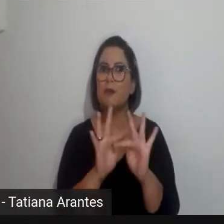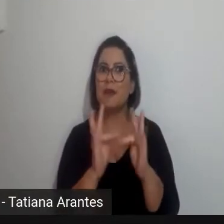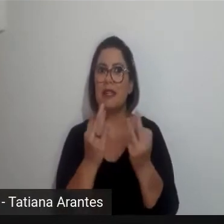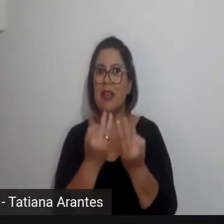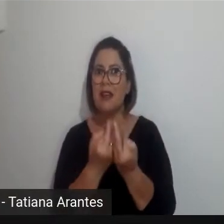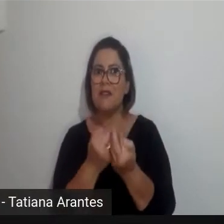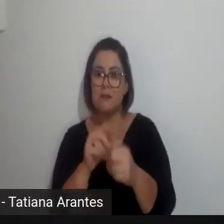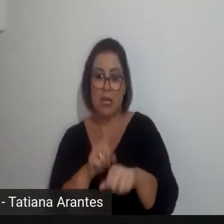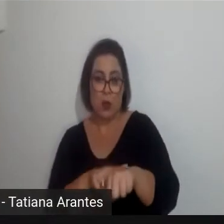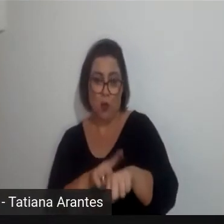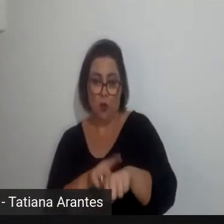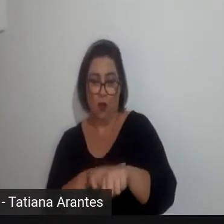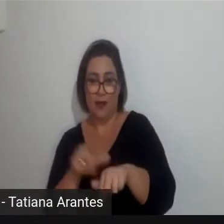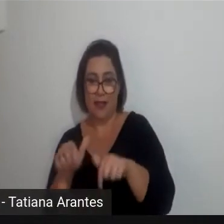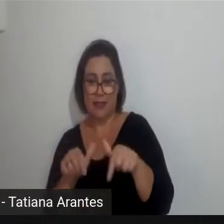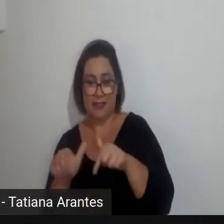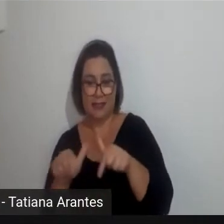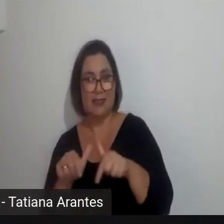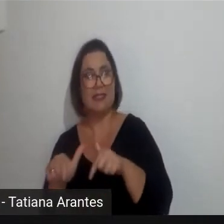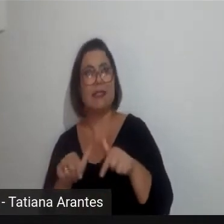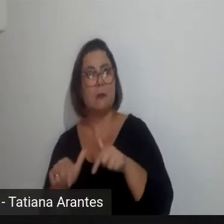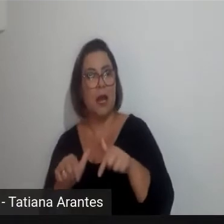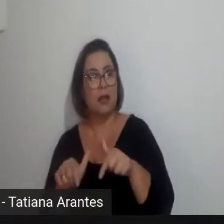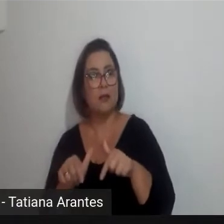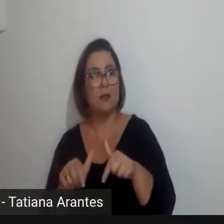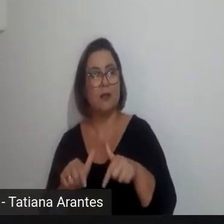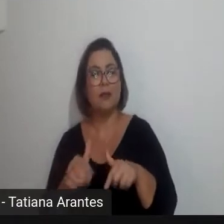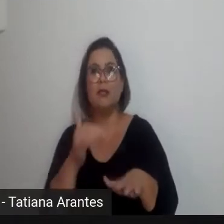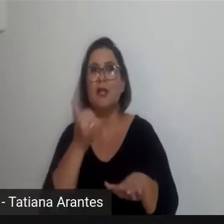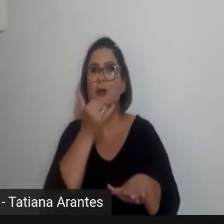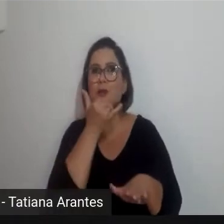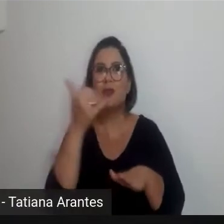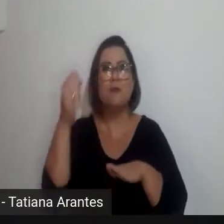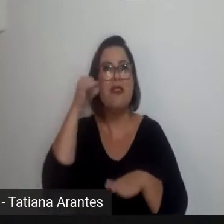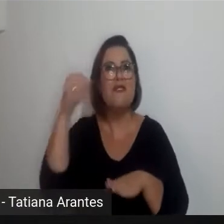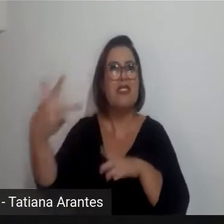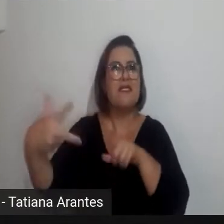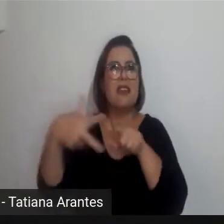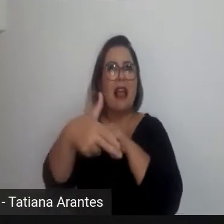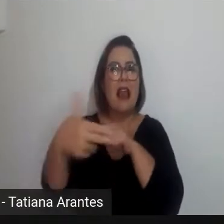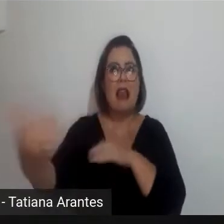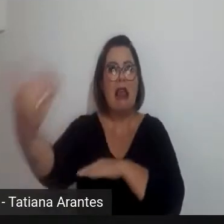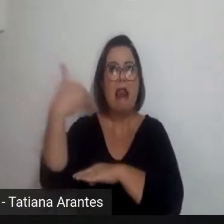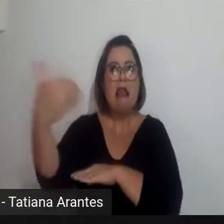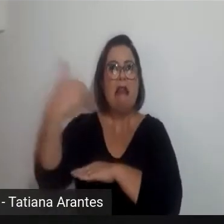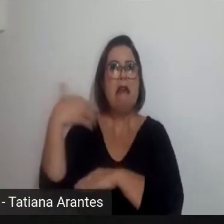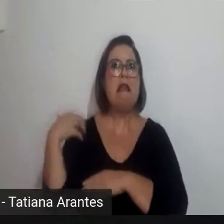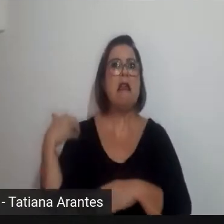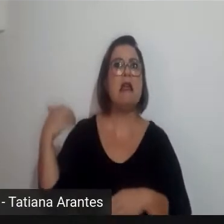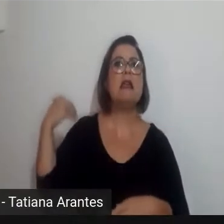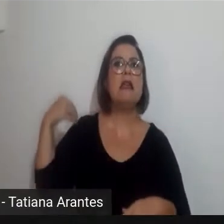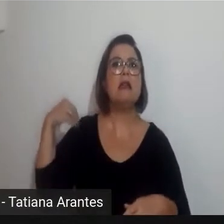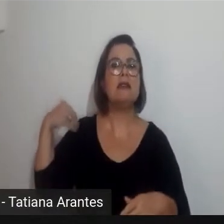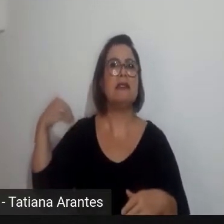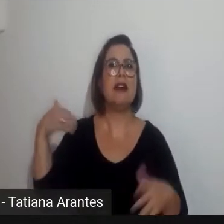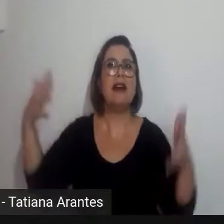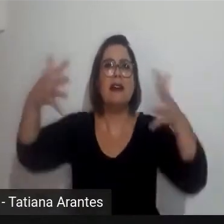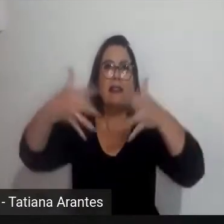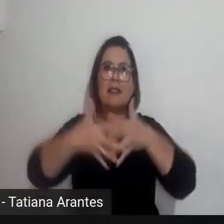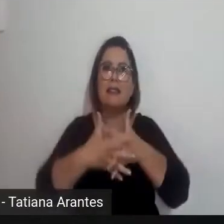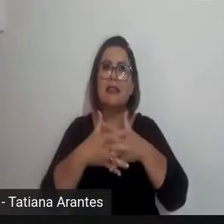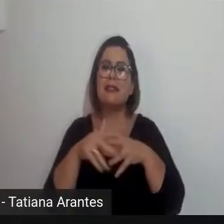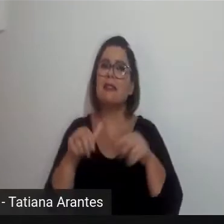vamos fazer assim, meus intervalos vão ser esses, eu não posso ser interrompido em tal momento. Inclusive, quando a gente retornar